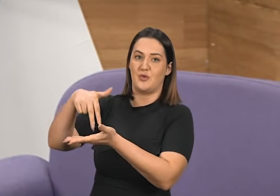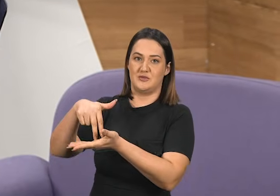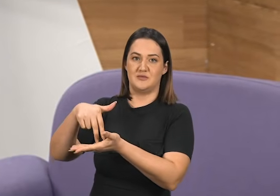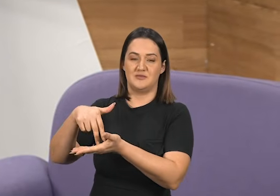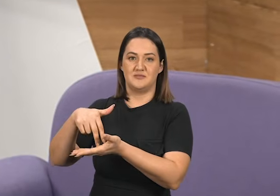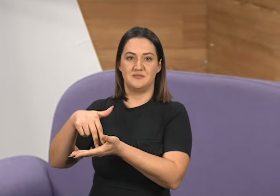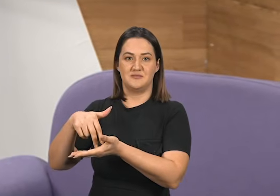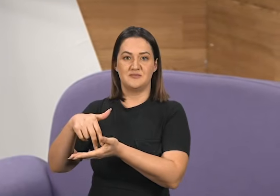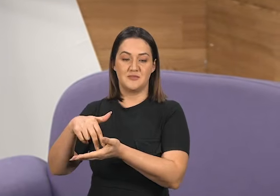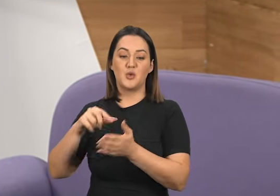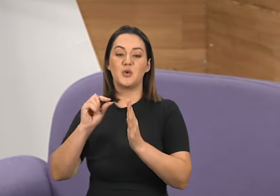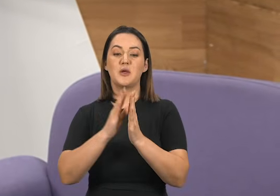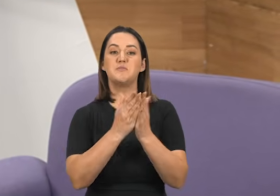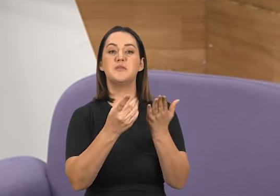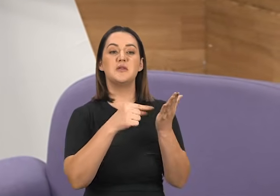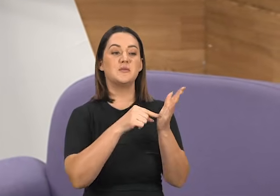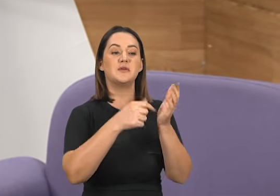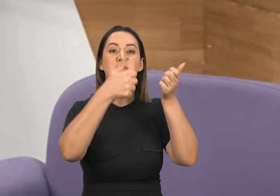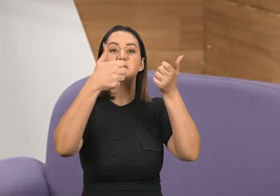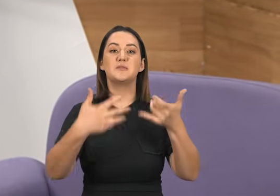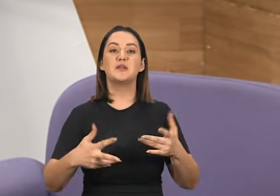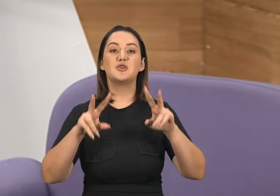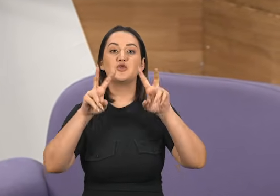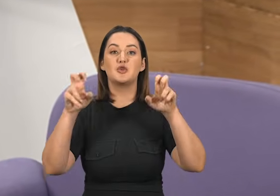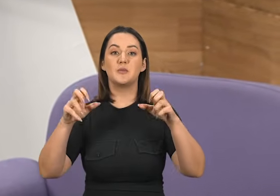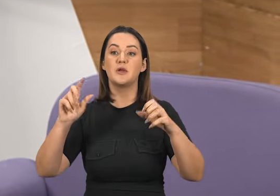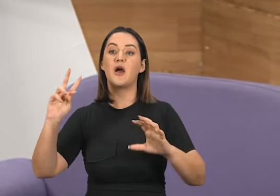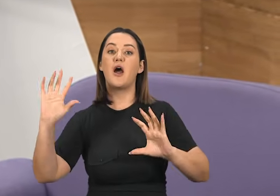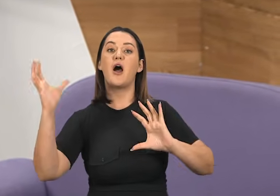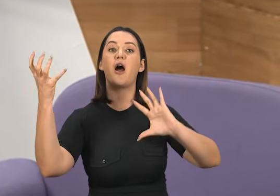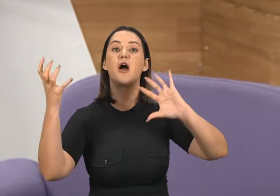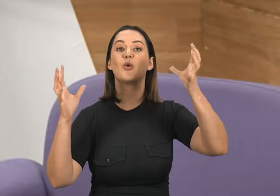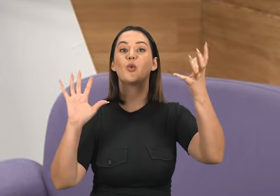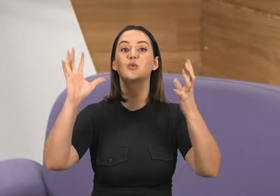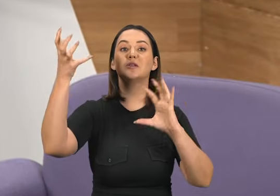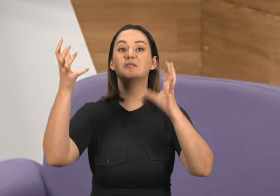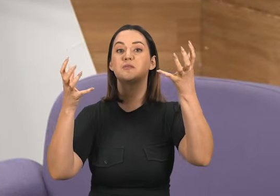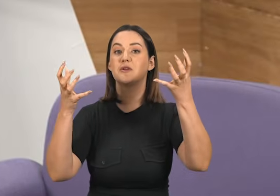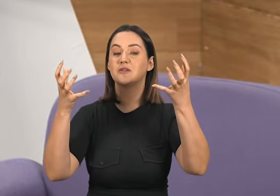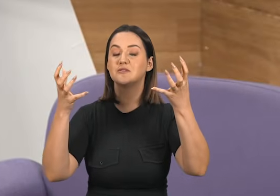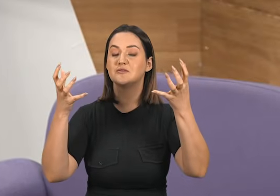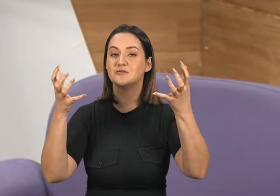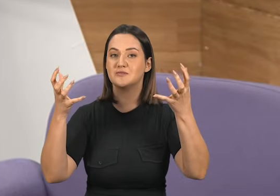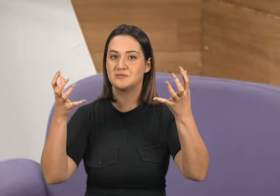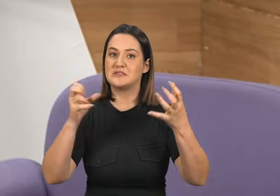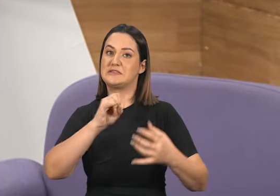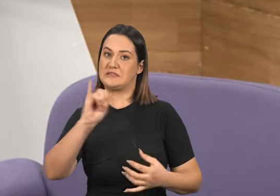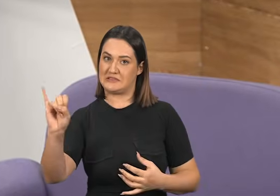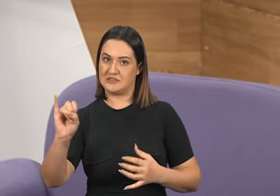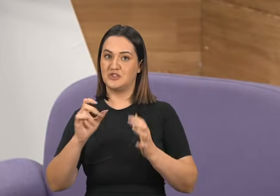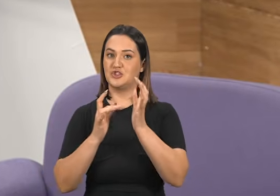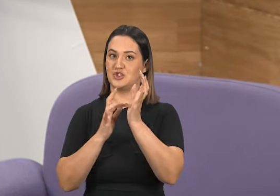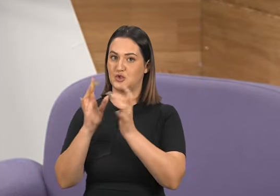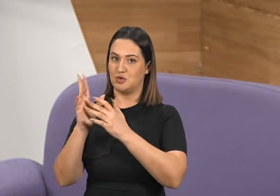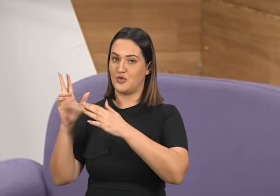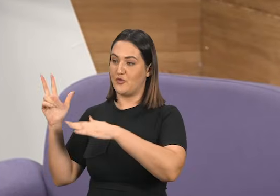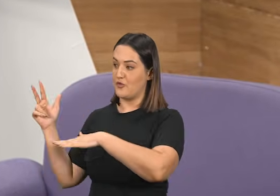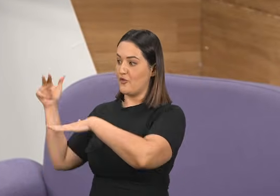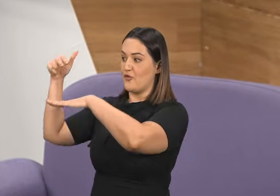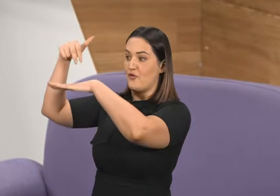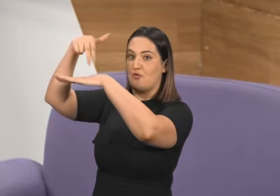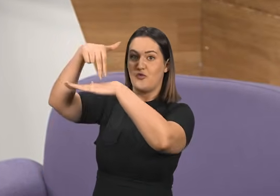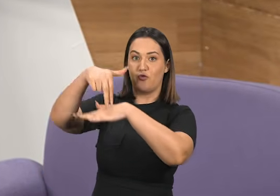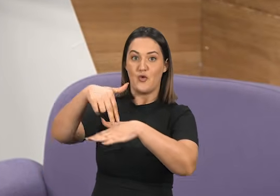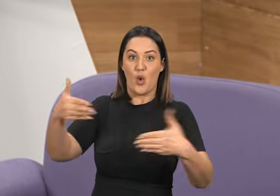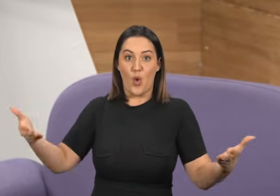os últimos acontecimentos e sobre a volta de Jesus? E mais, se Jesus voltasse hoje,